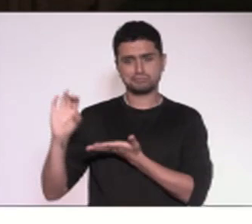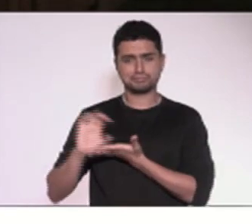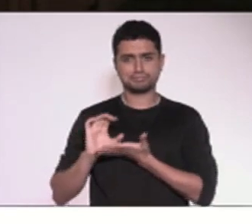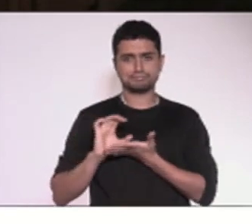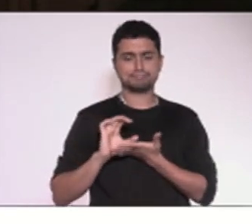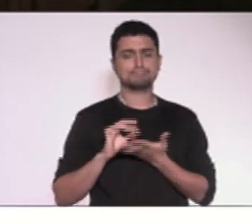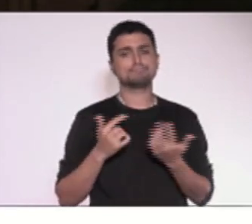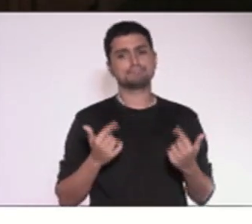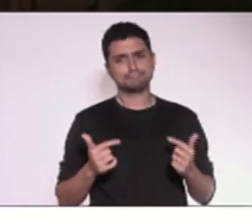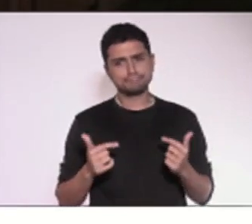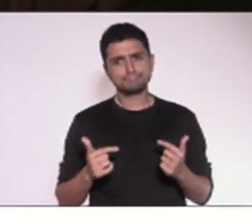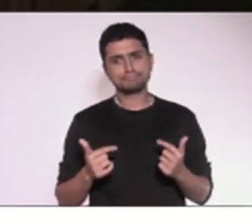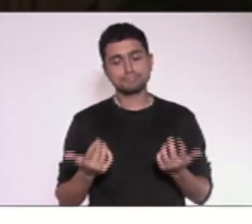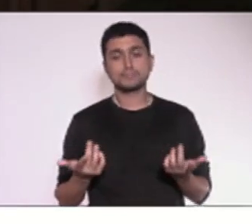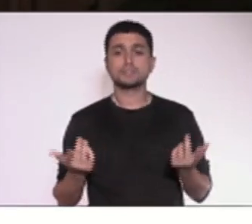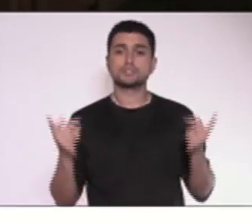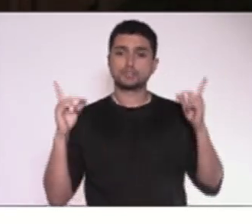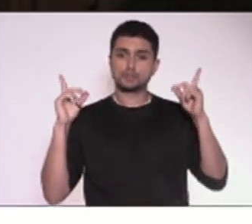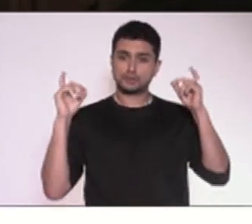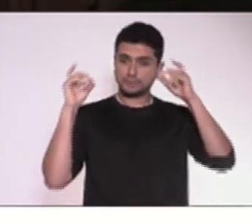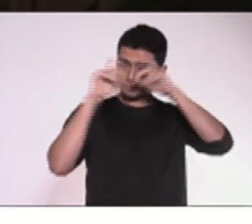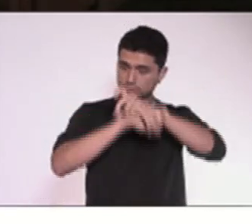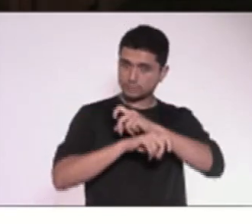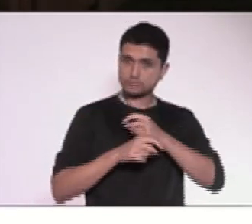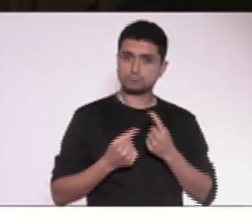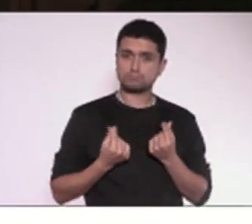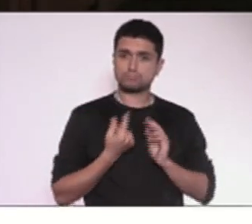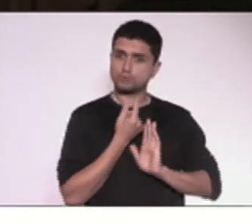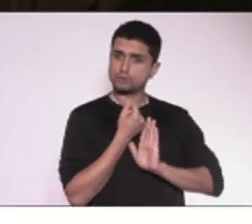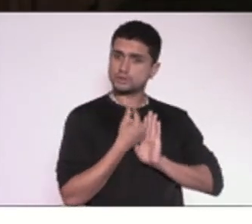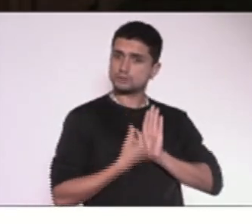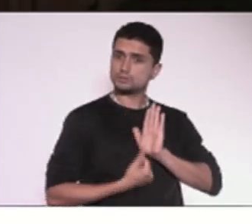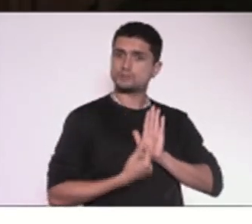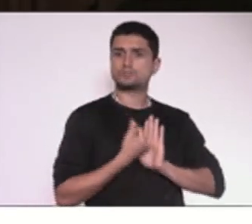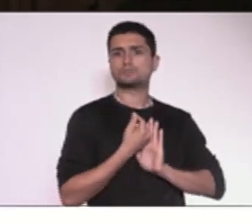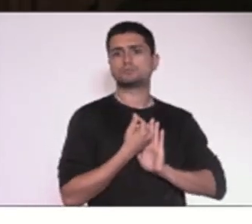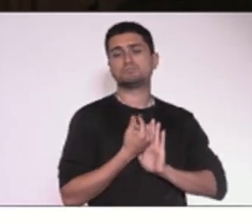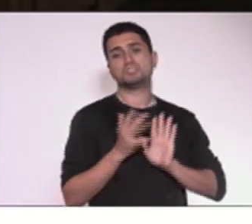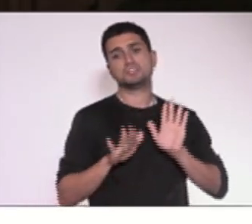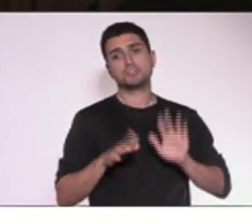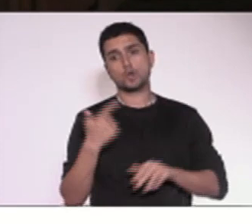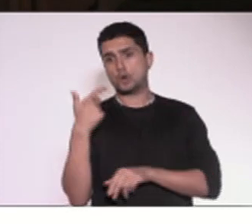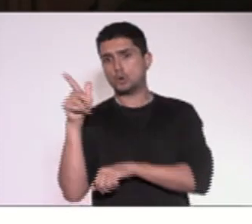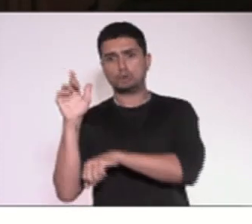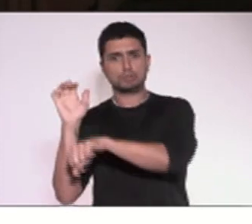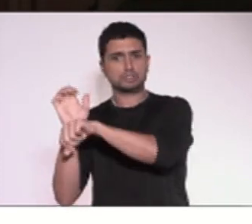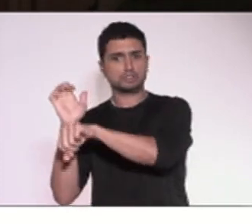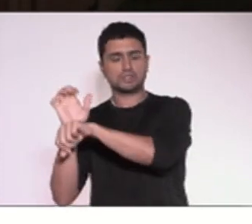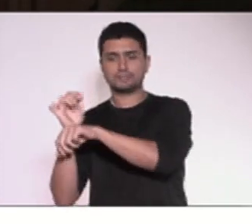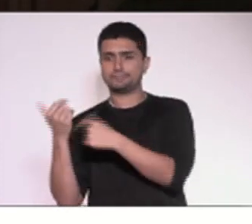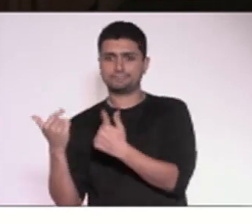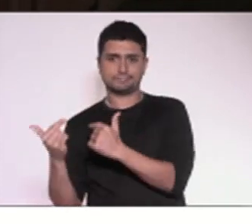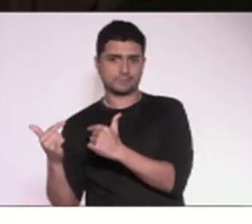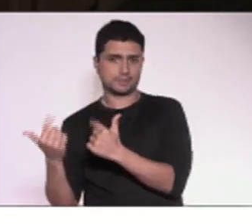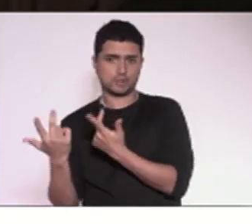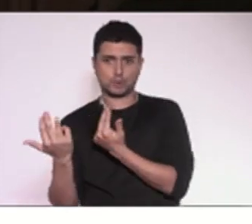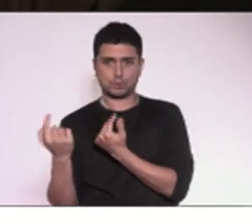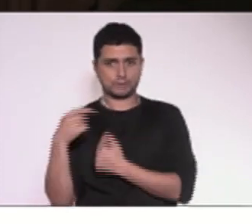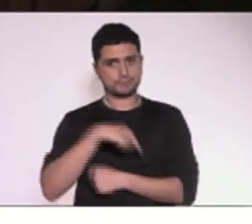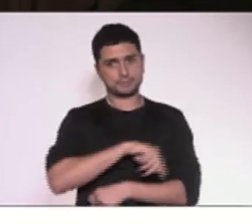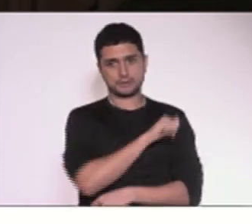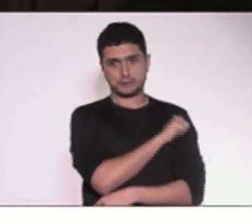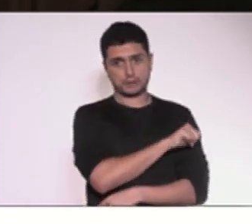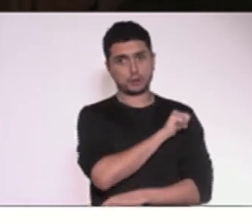com dificuldades financeiras que talvez nenhum outro estado com a dimensão do nosso, e são poucos